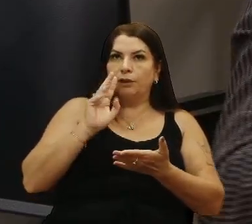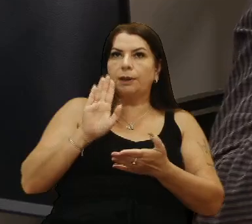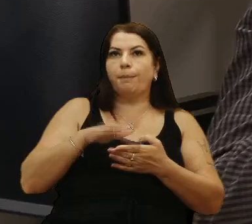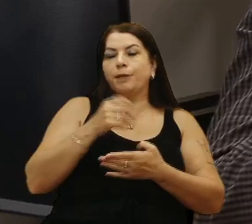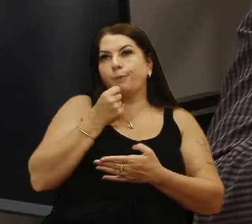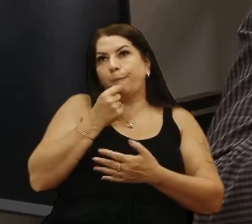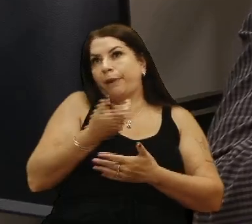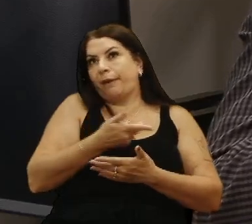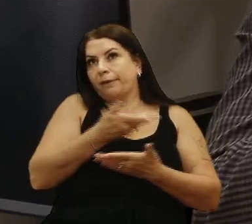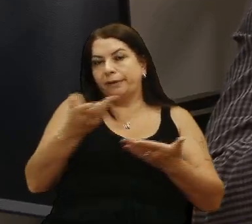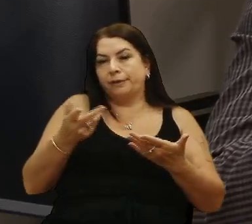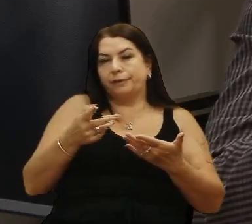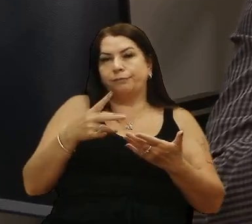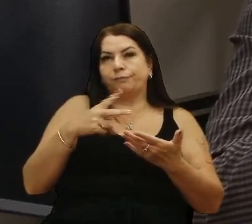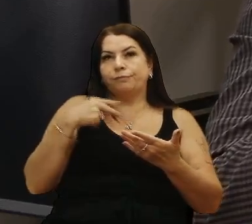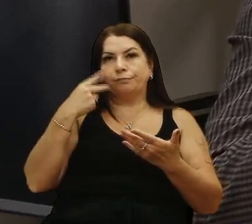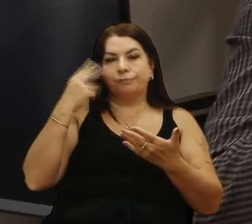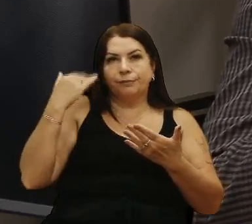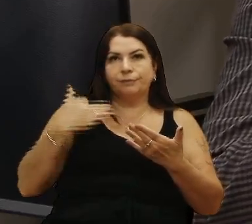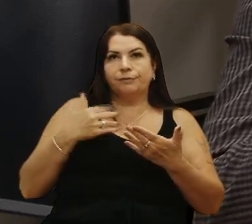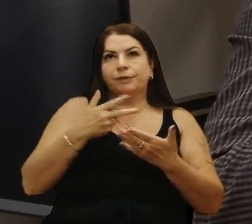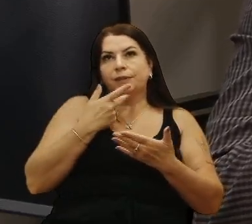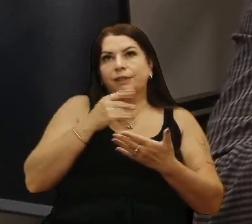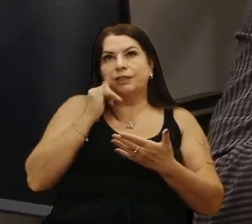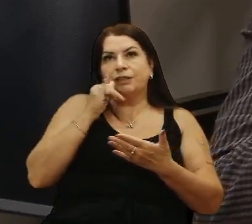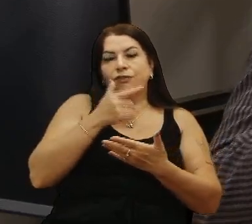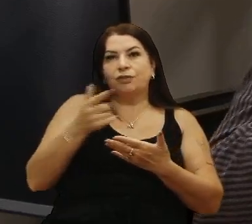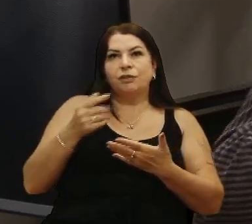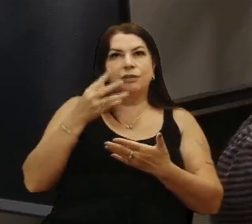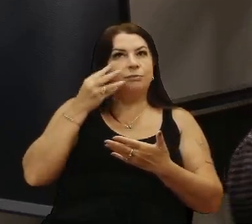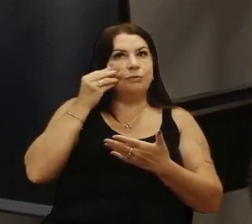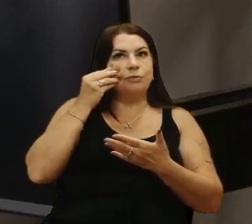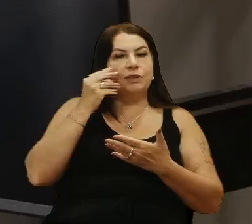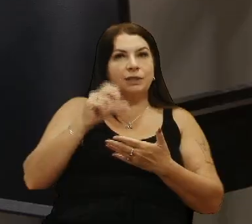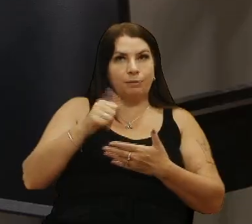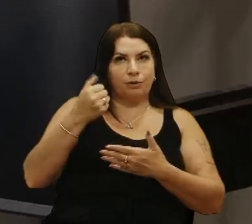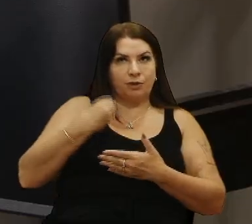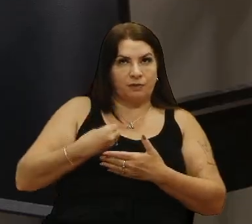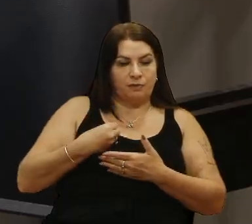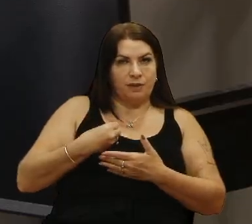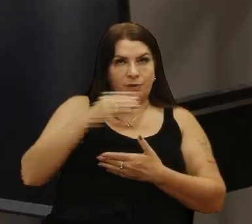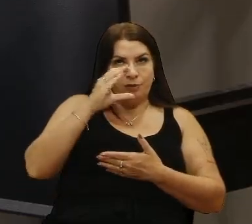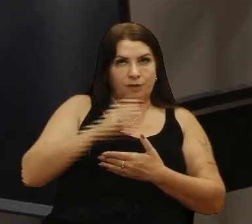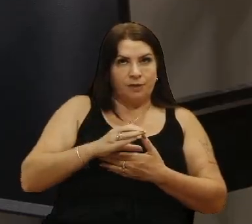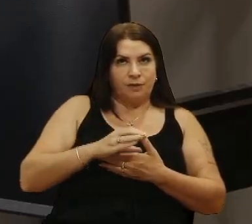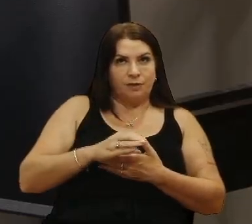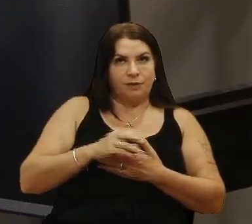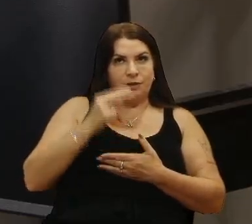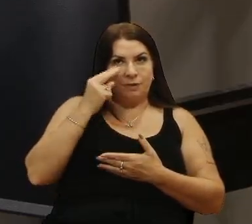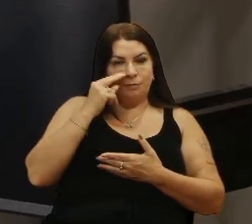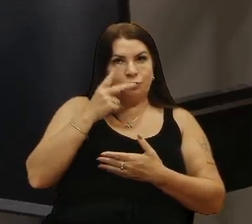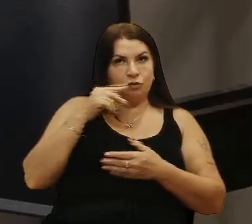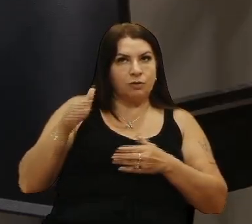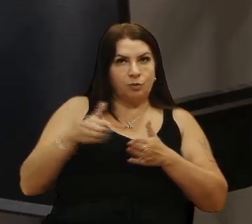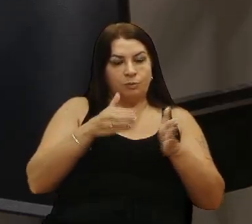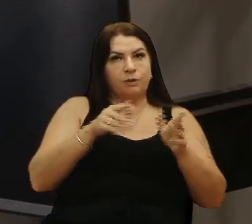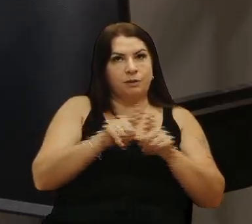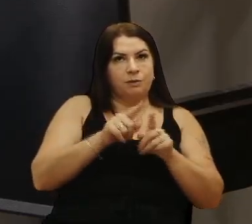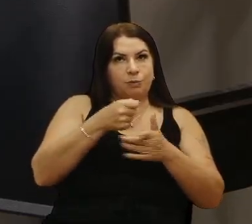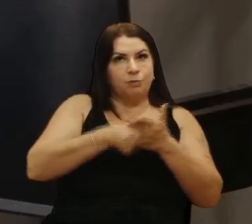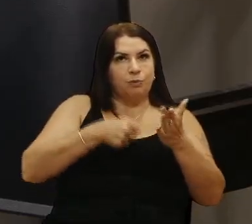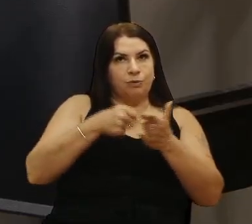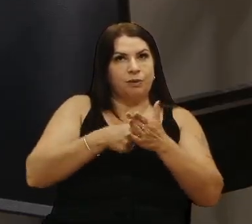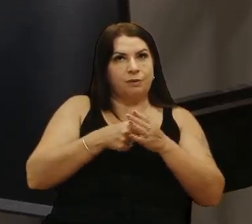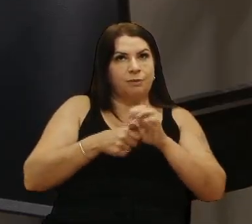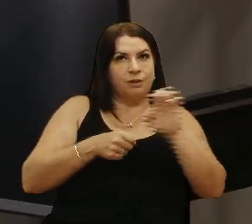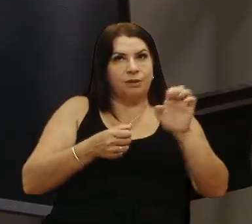piada aqui, vereadora Day, questões de narrativas. Jack, quer melhorar a vida do cidadão? É igual o vereador Fantinel já te deu o caminho. Começa a lutar para tirar a